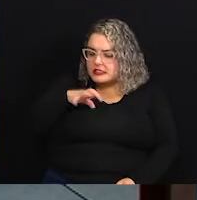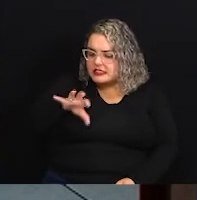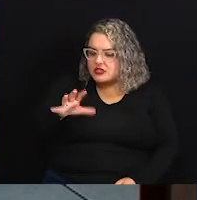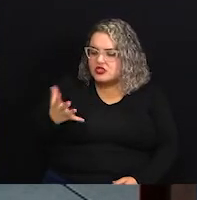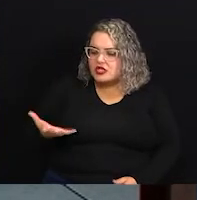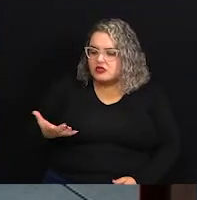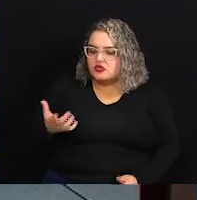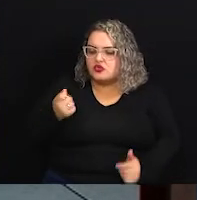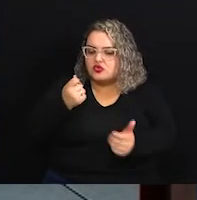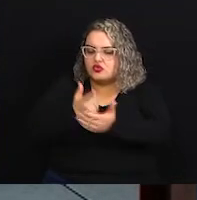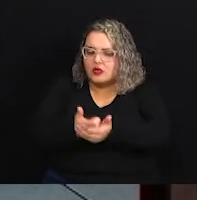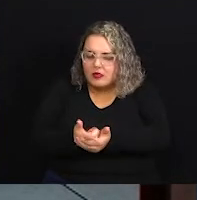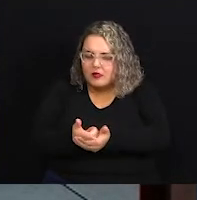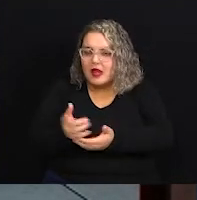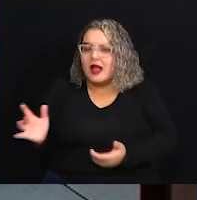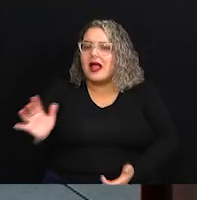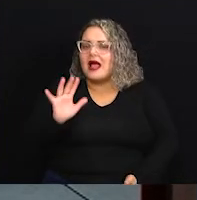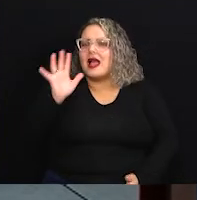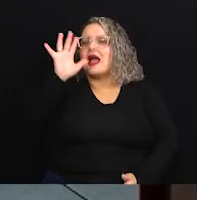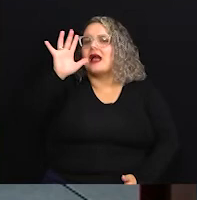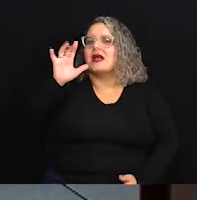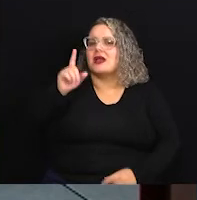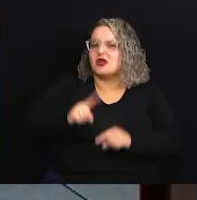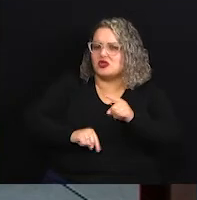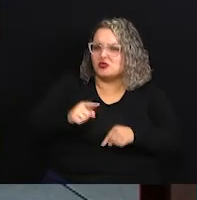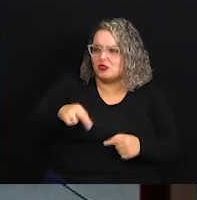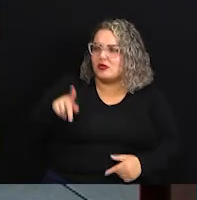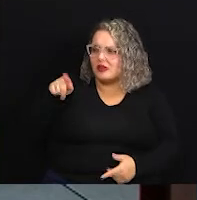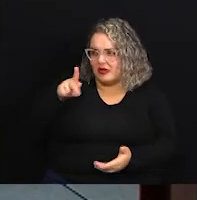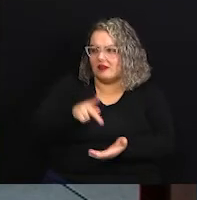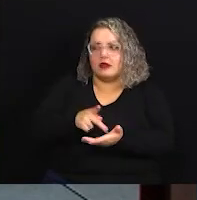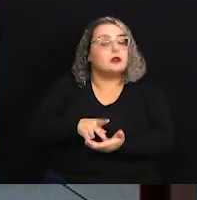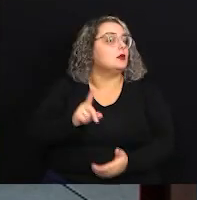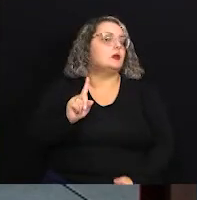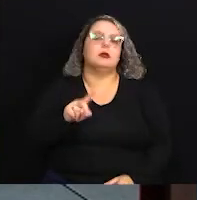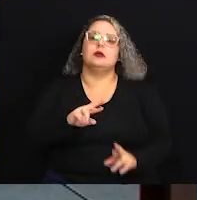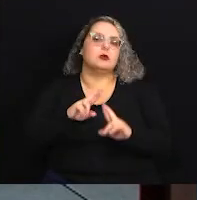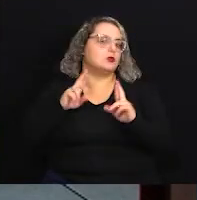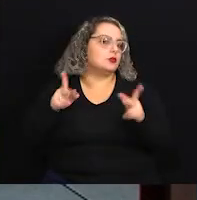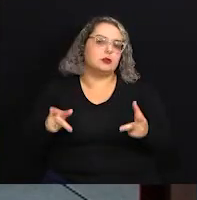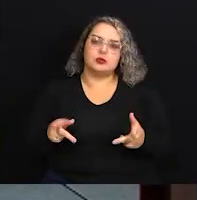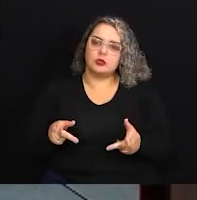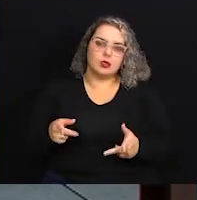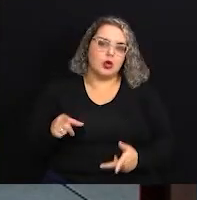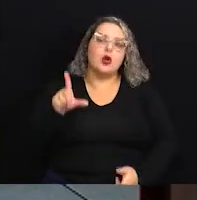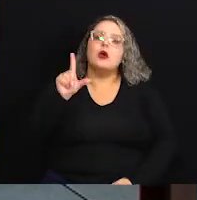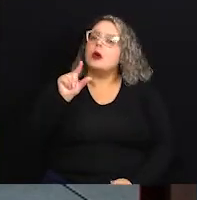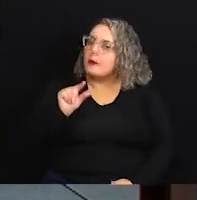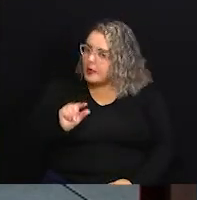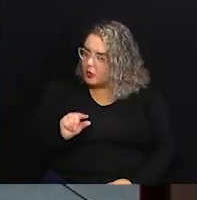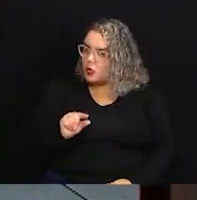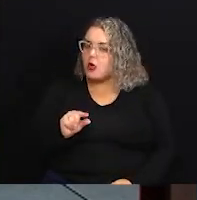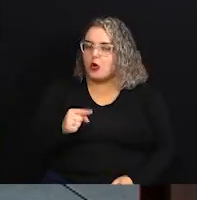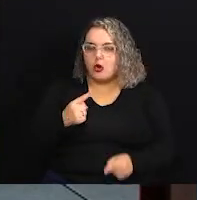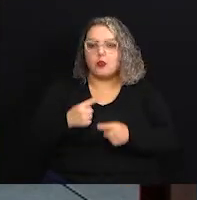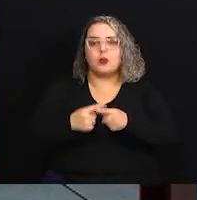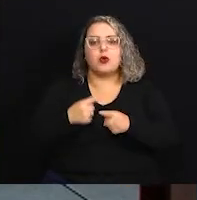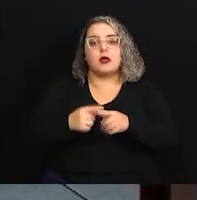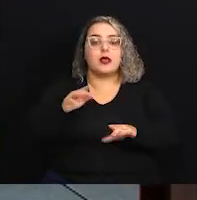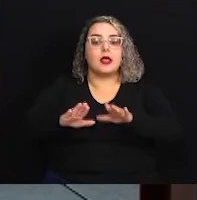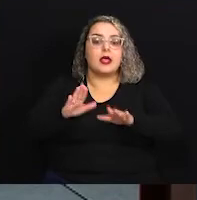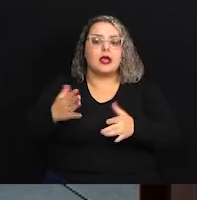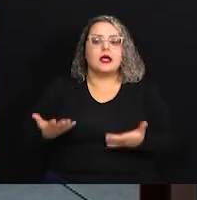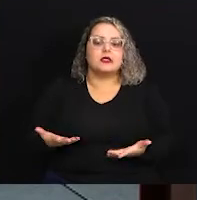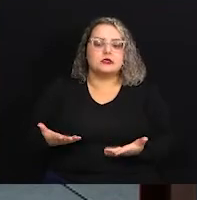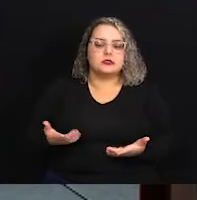de comprar, ela encarece o produto. É verdade? Não, ao contrário, o custo dela cai bastante, porque às vezes